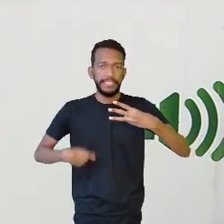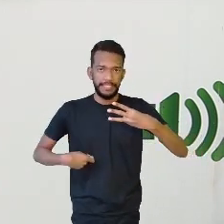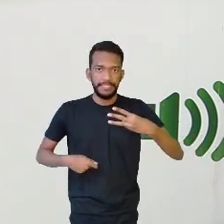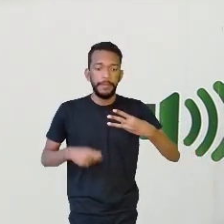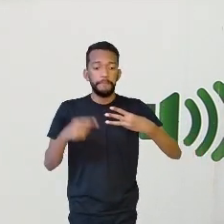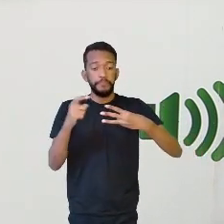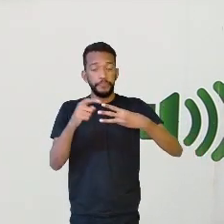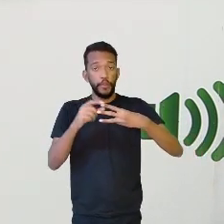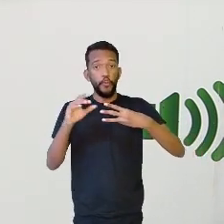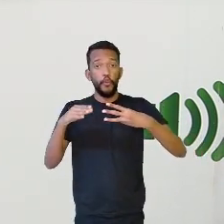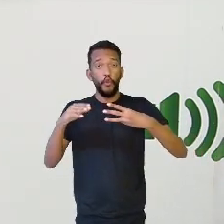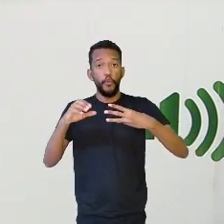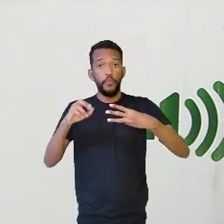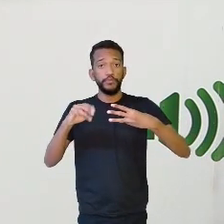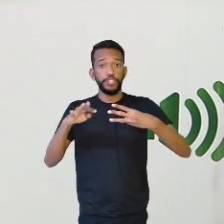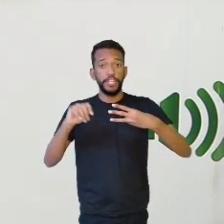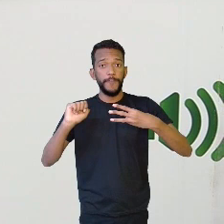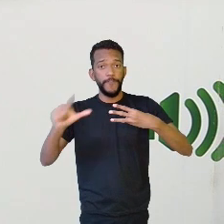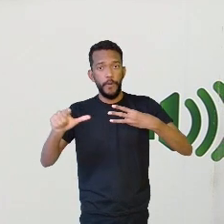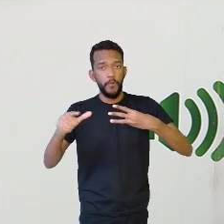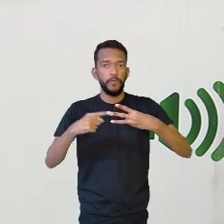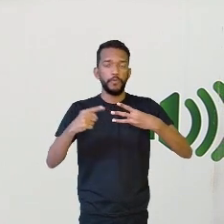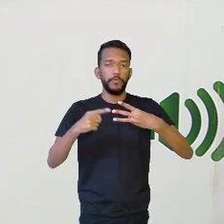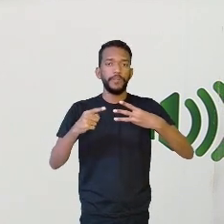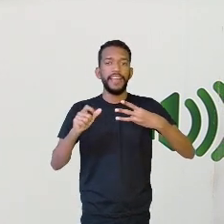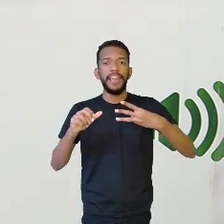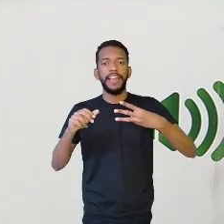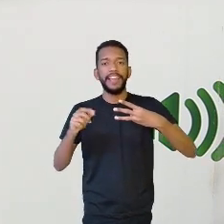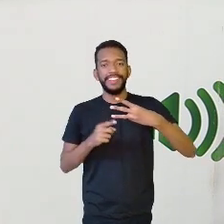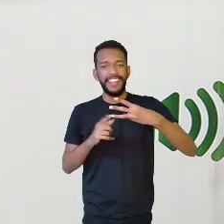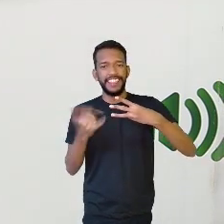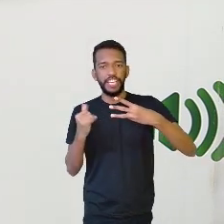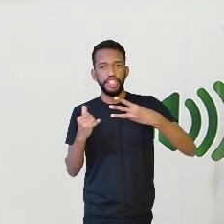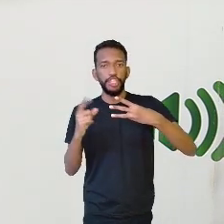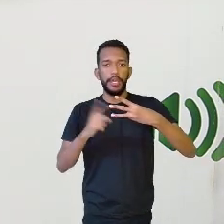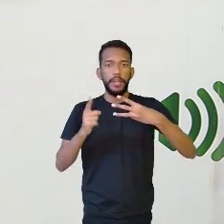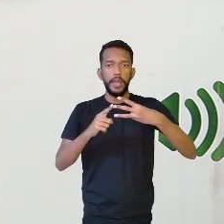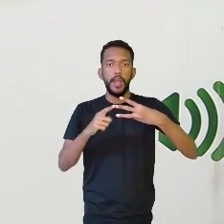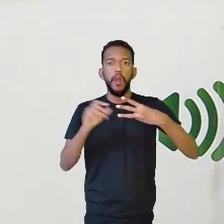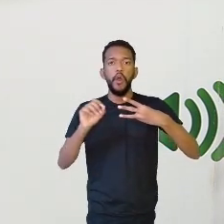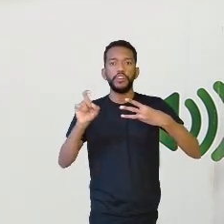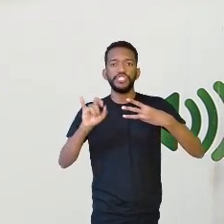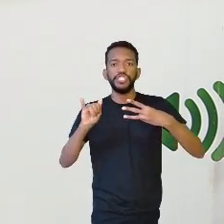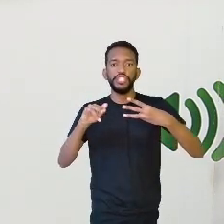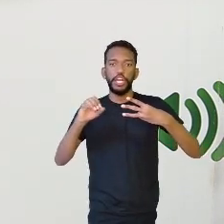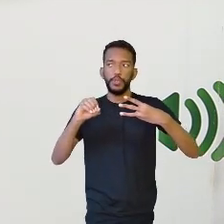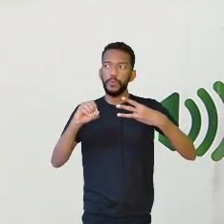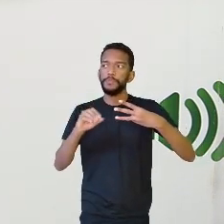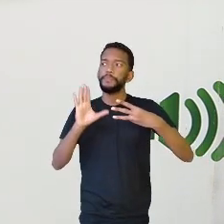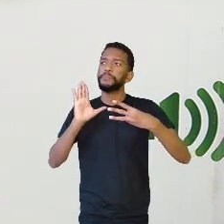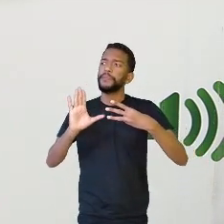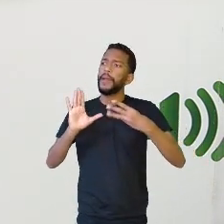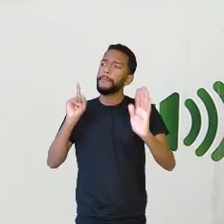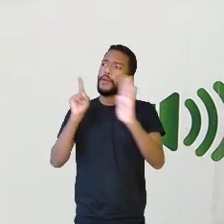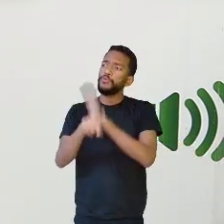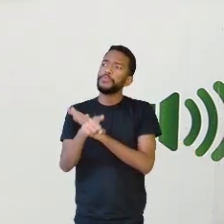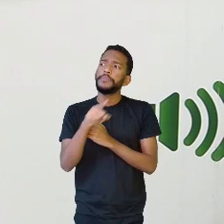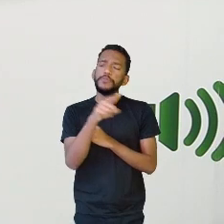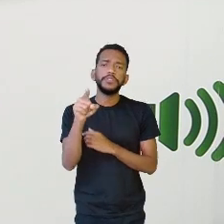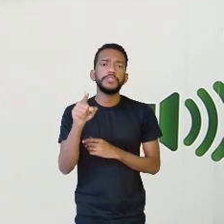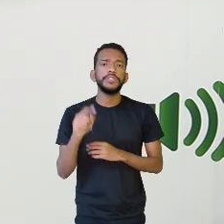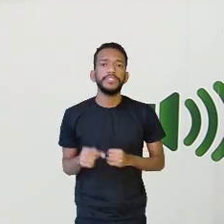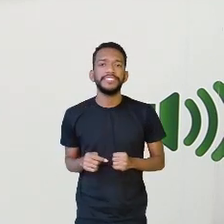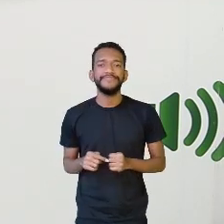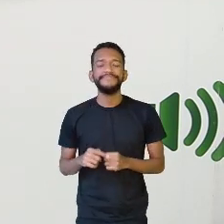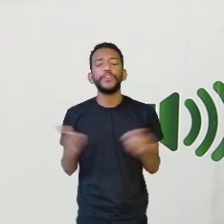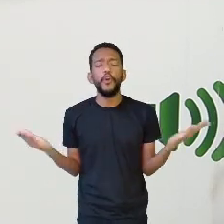Combustível, fonte de energia e oxigênio. Aí eu faço a pergunta para vocês. Hoje em dia,